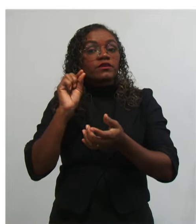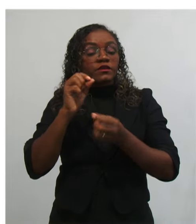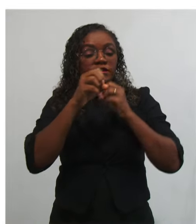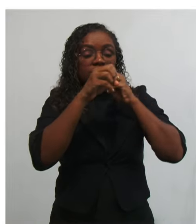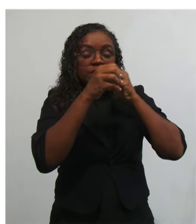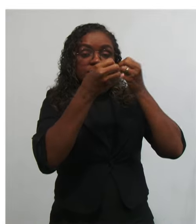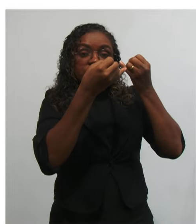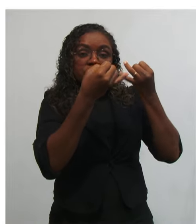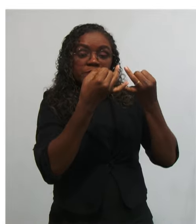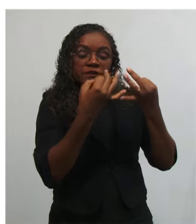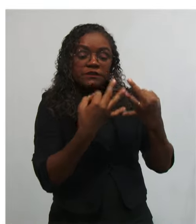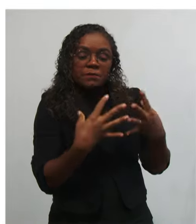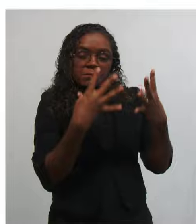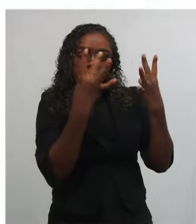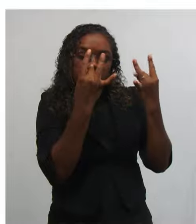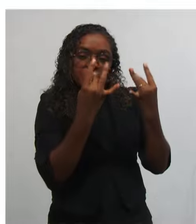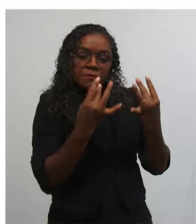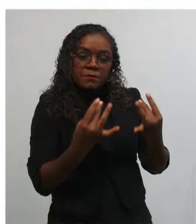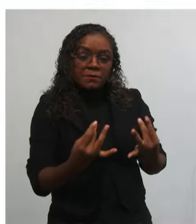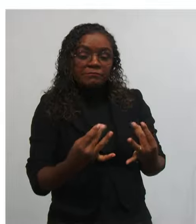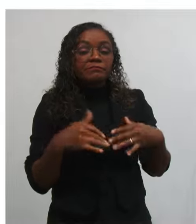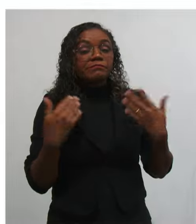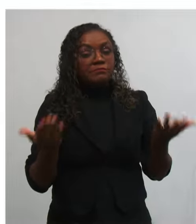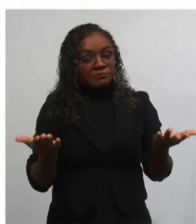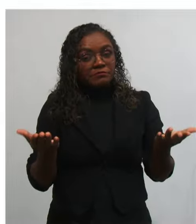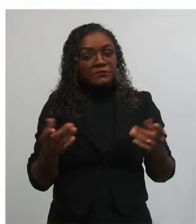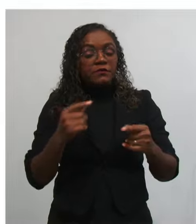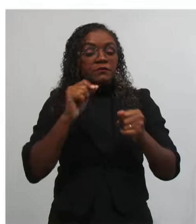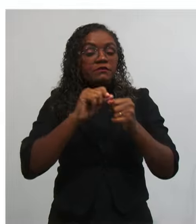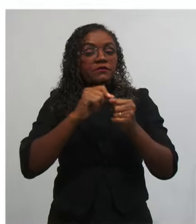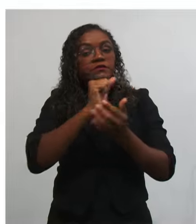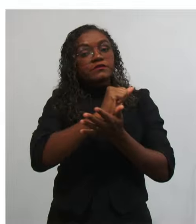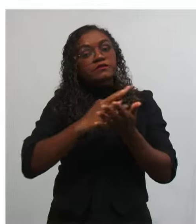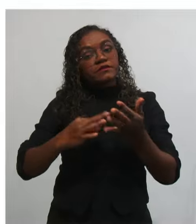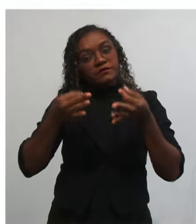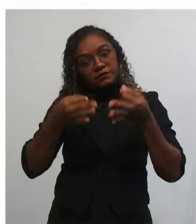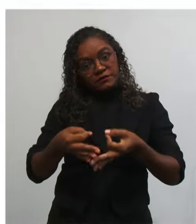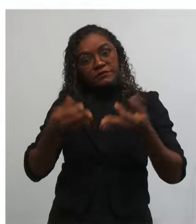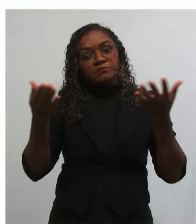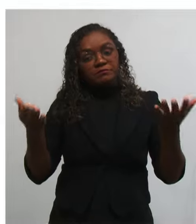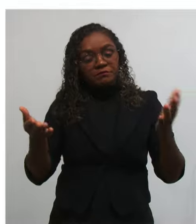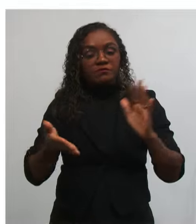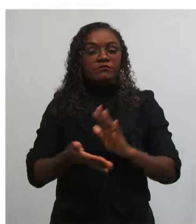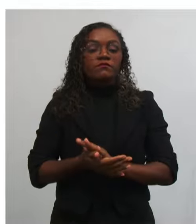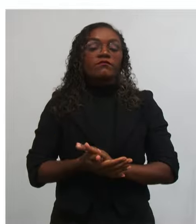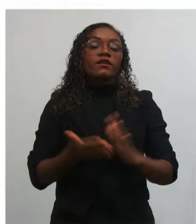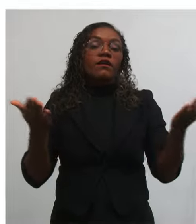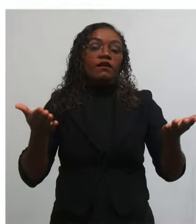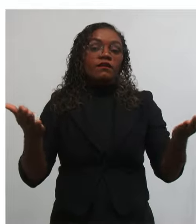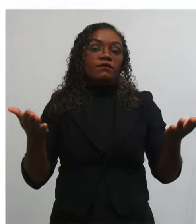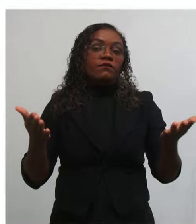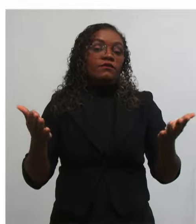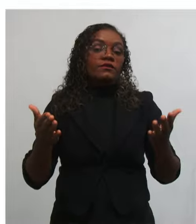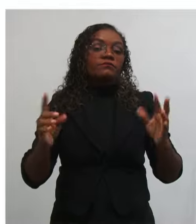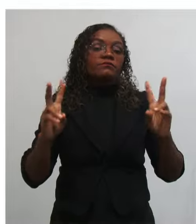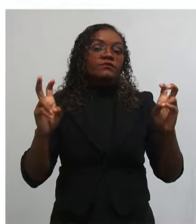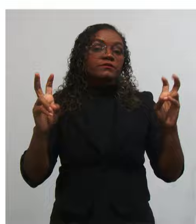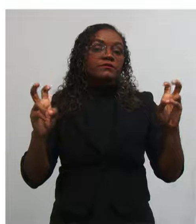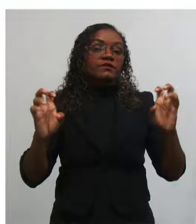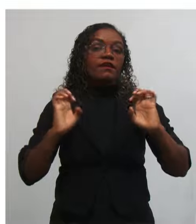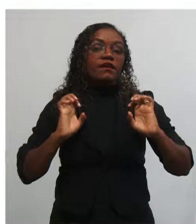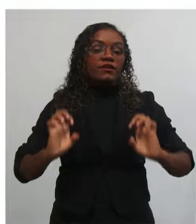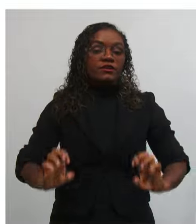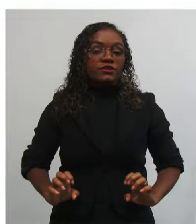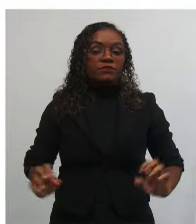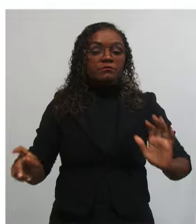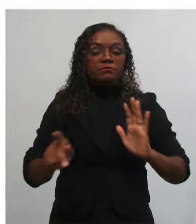como realizar determinadas atividades e aí a gente vai falar sobre a ética na escolha dos instrumentos que é o nosso primeiro tema